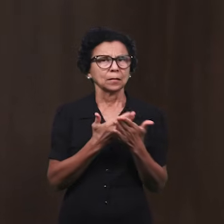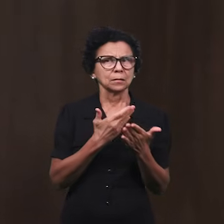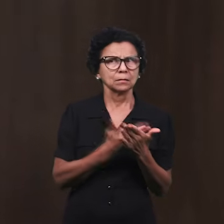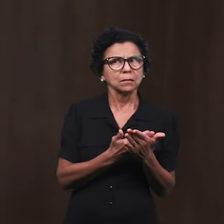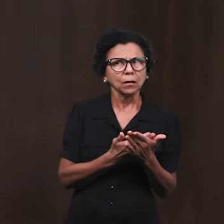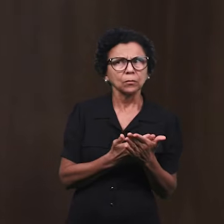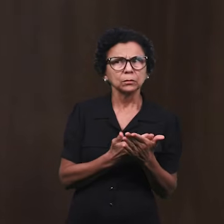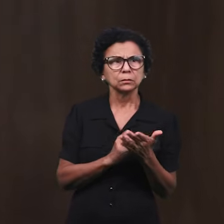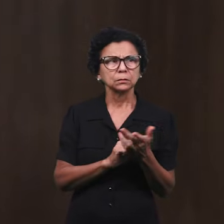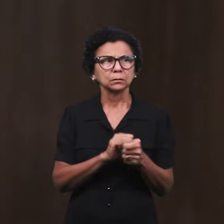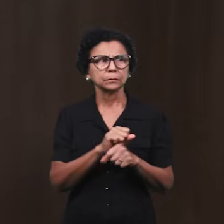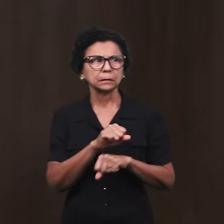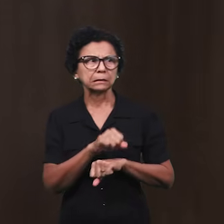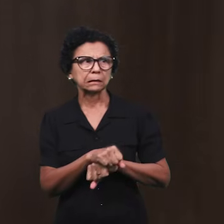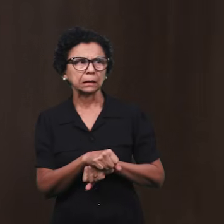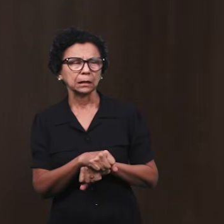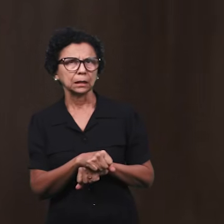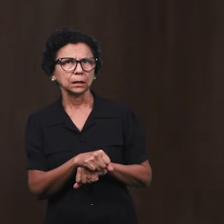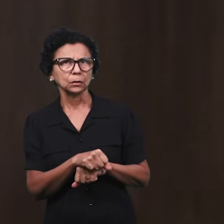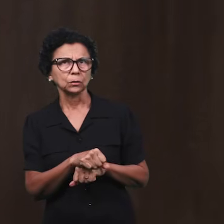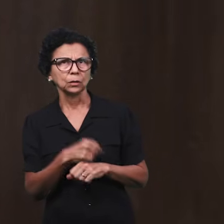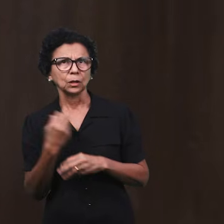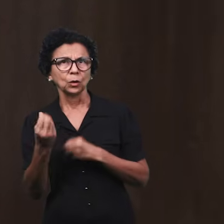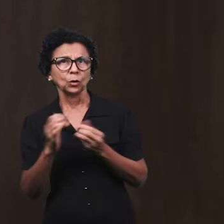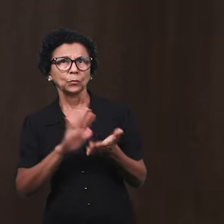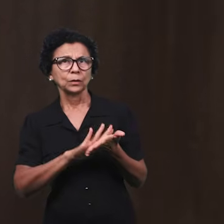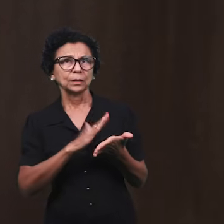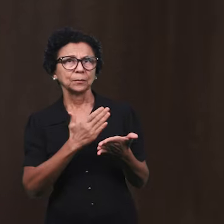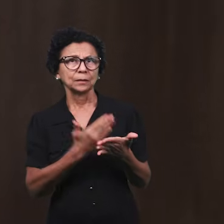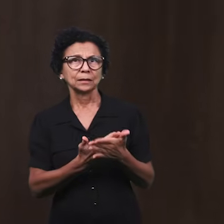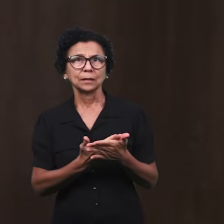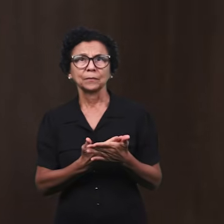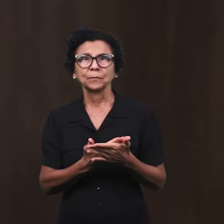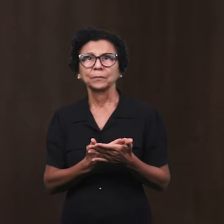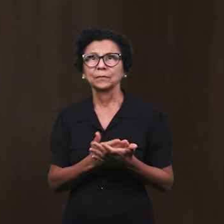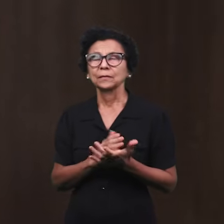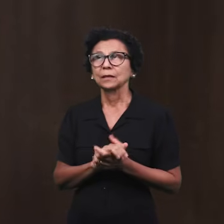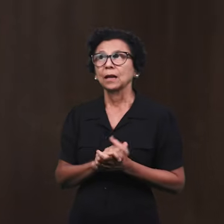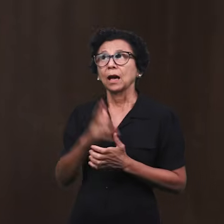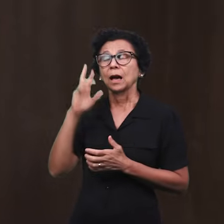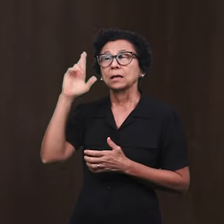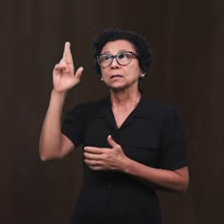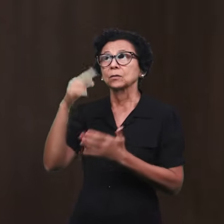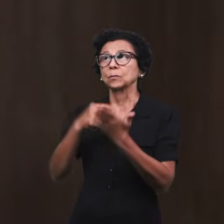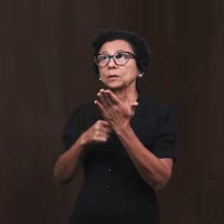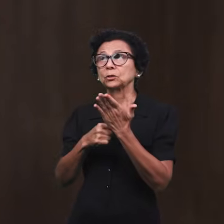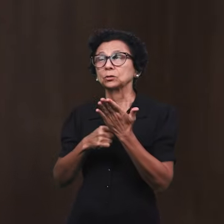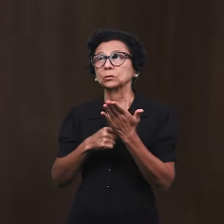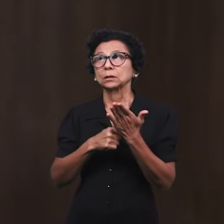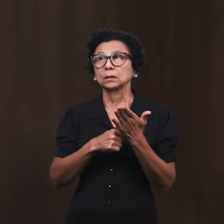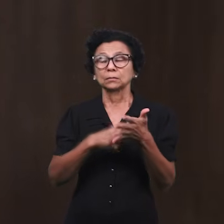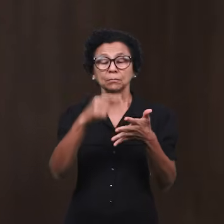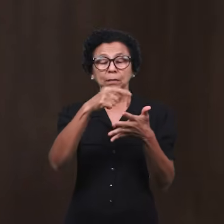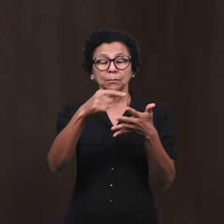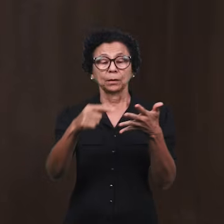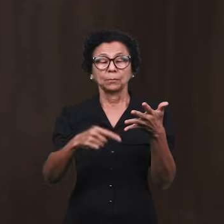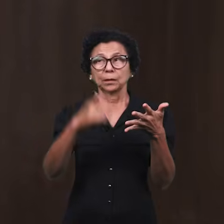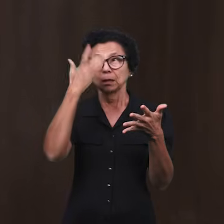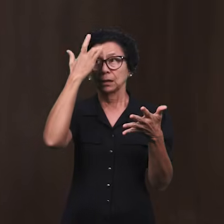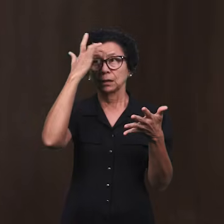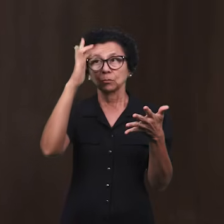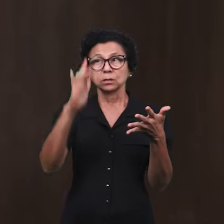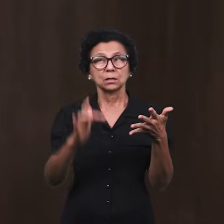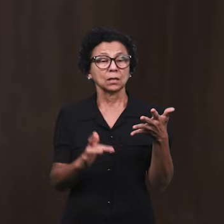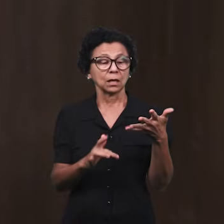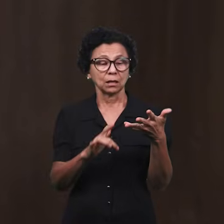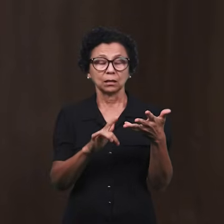aulas do seminário, eu falei, Senhor, vamos lá. Cheguei na minha casa, ajoelhei e falei, eu não sei isso, não sei isso, não sei isso. Não tenho imaginação para isso,